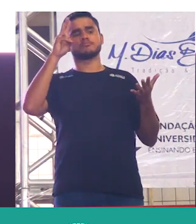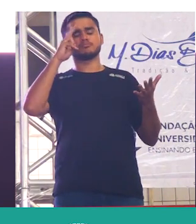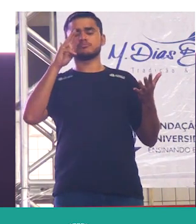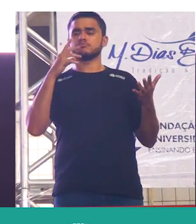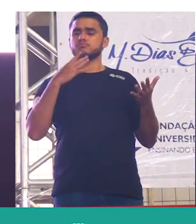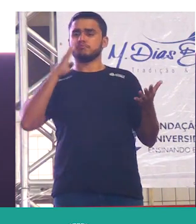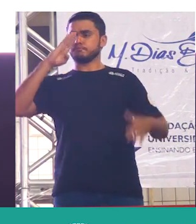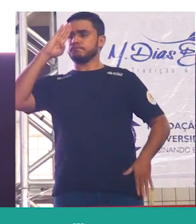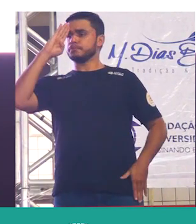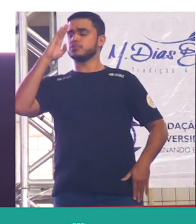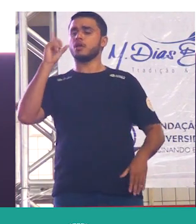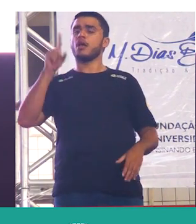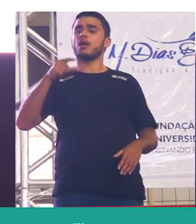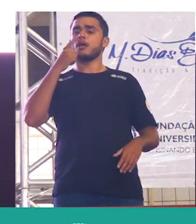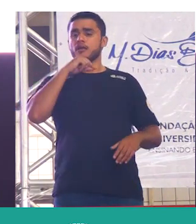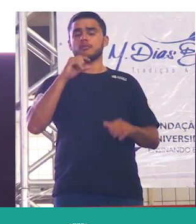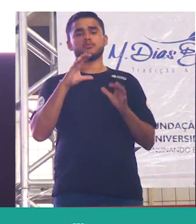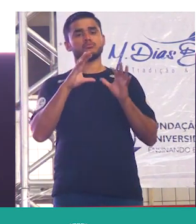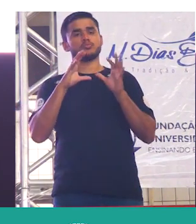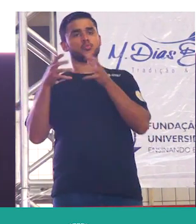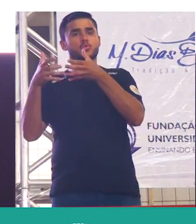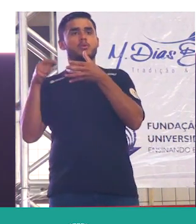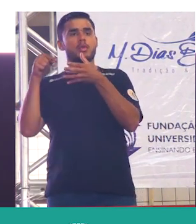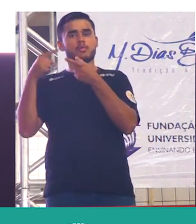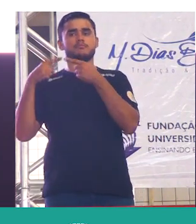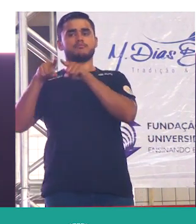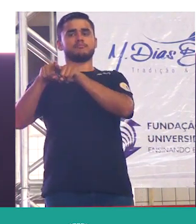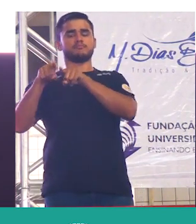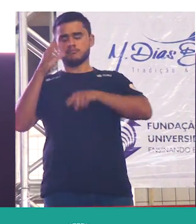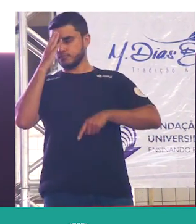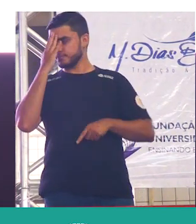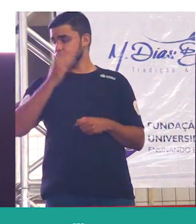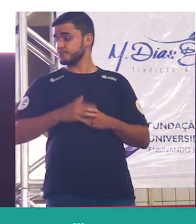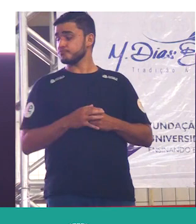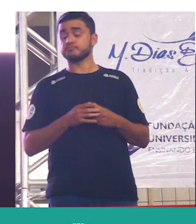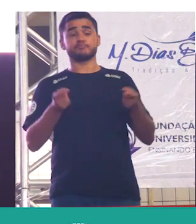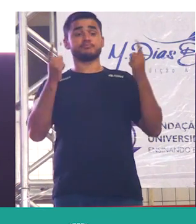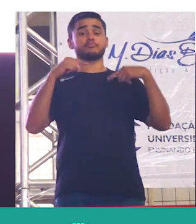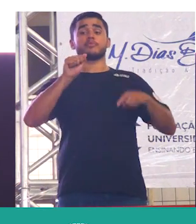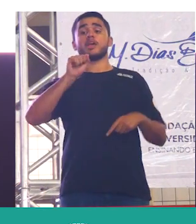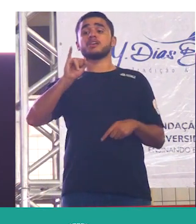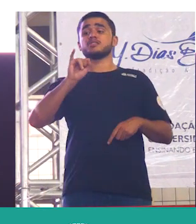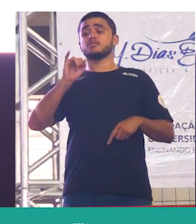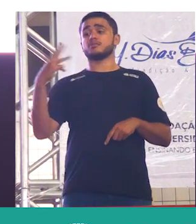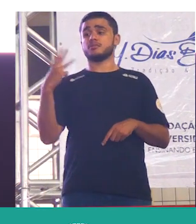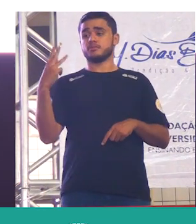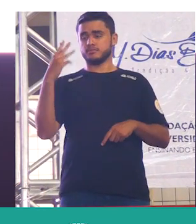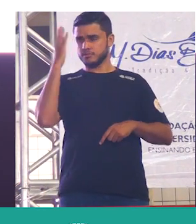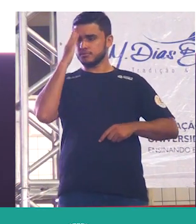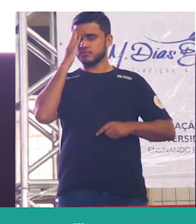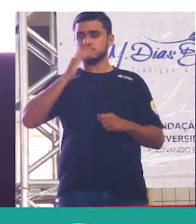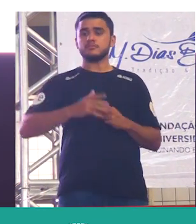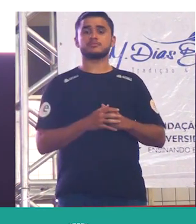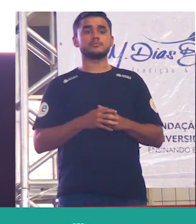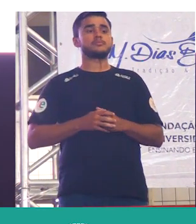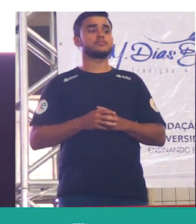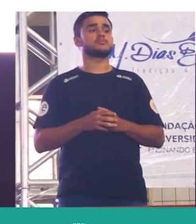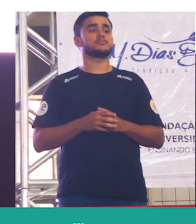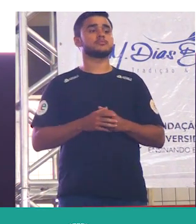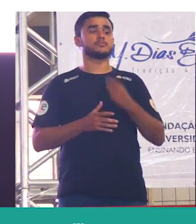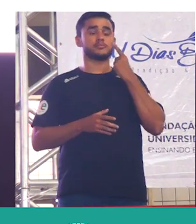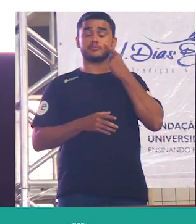militares, eram ligados à Arena, tá bom? O AI3, ele tornou oficialmente